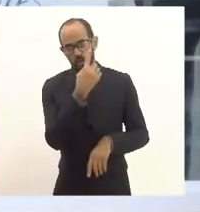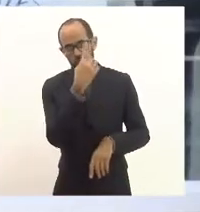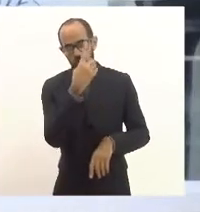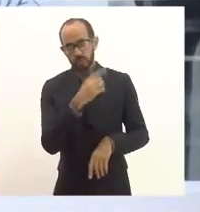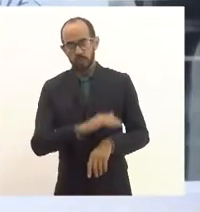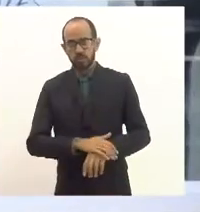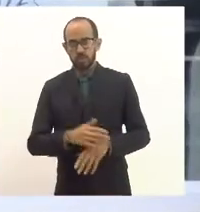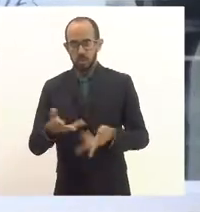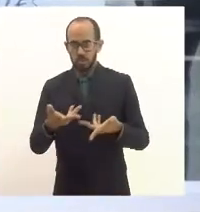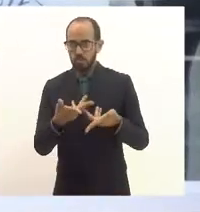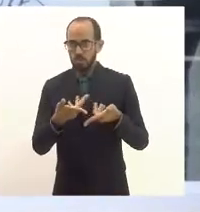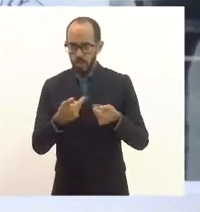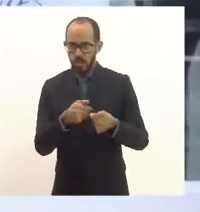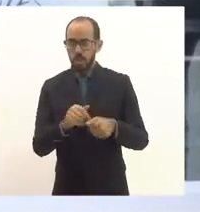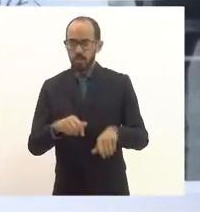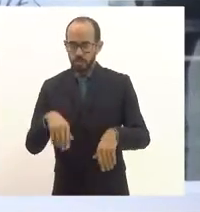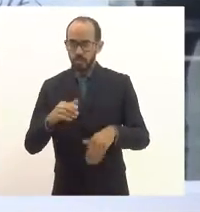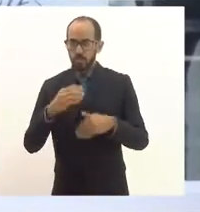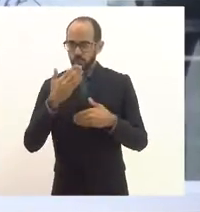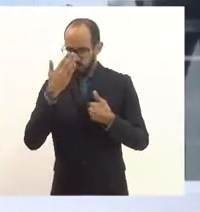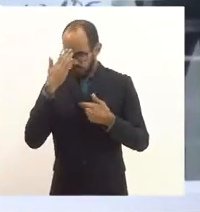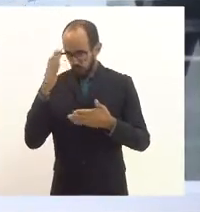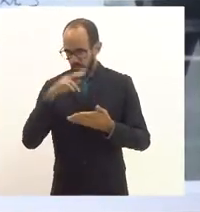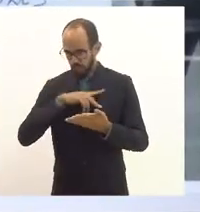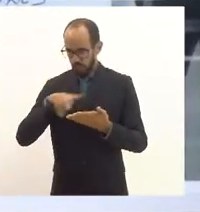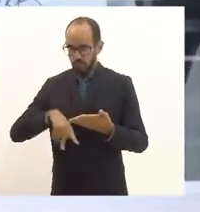merecem. Tá bom, presidente? Muito obrigado.